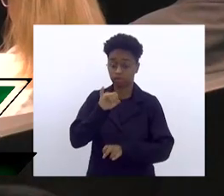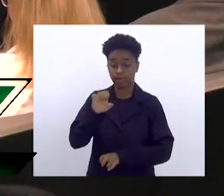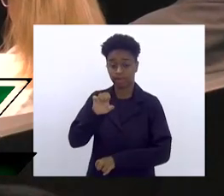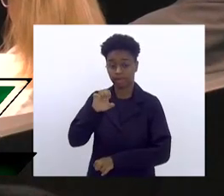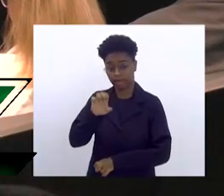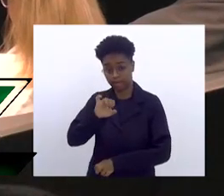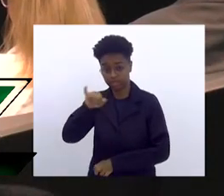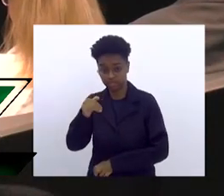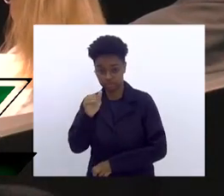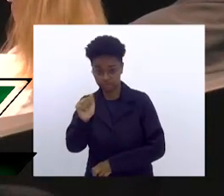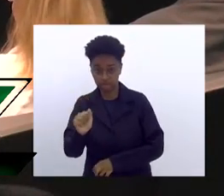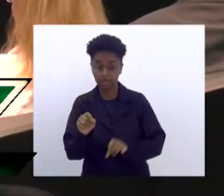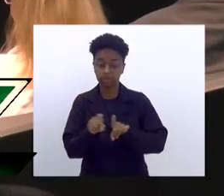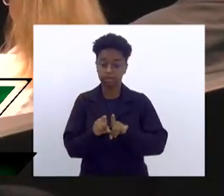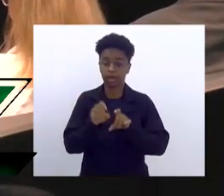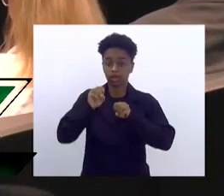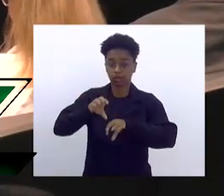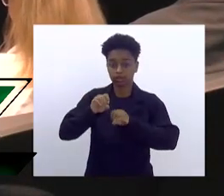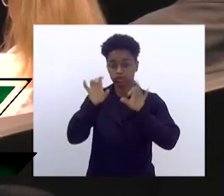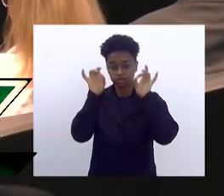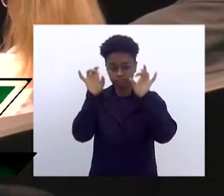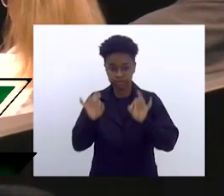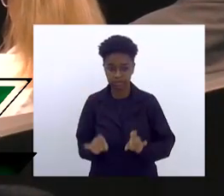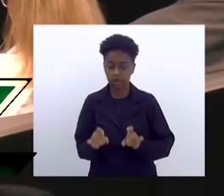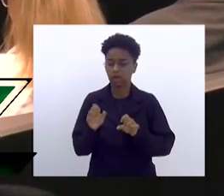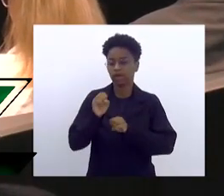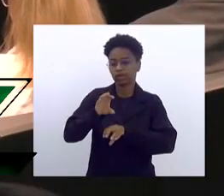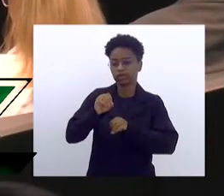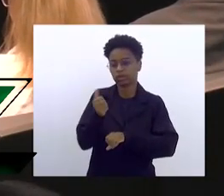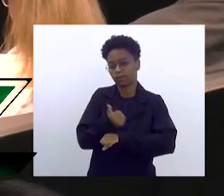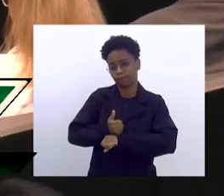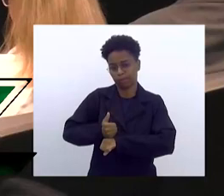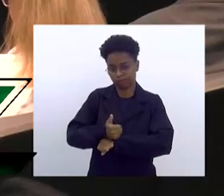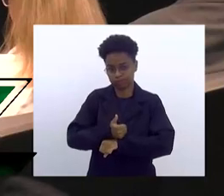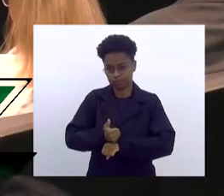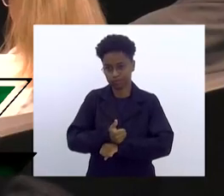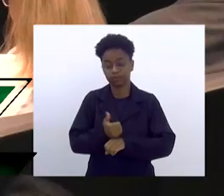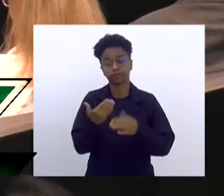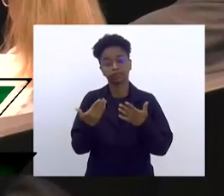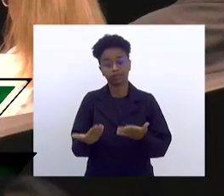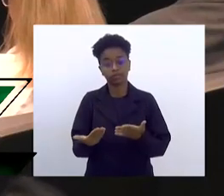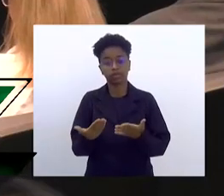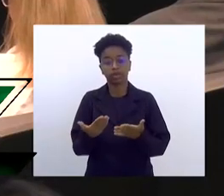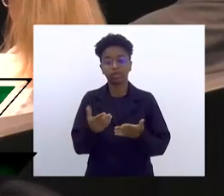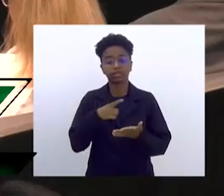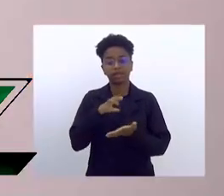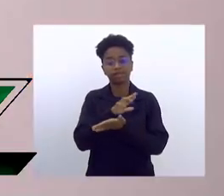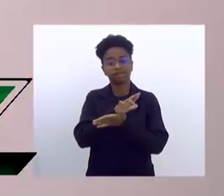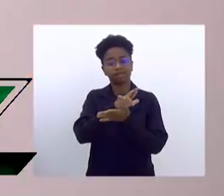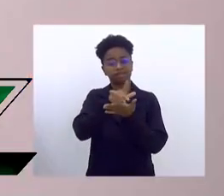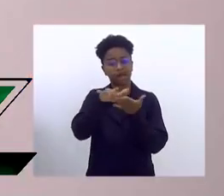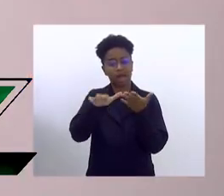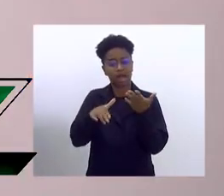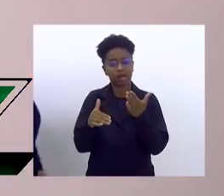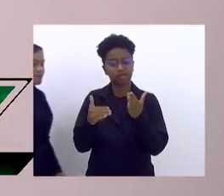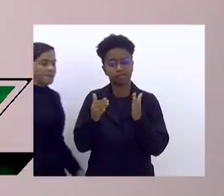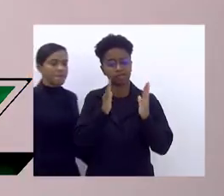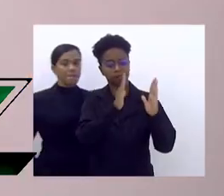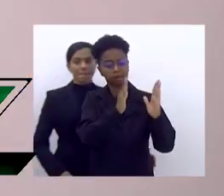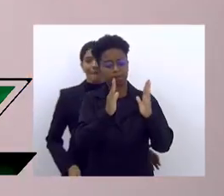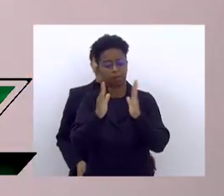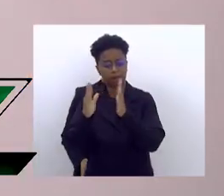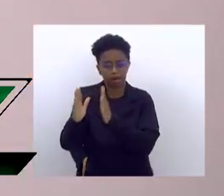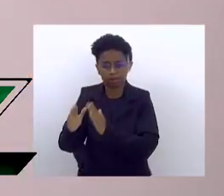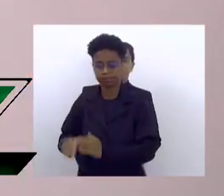adultos da educação especial da educação profissional as todas as múltiplas etapas